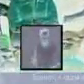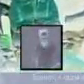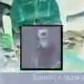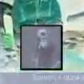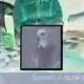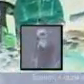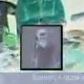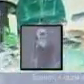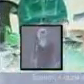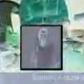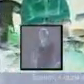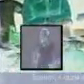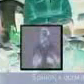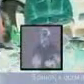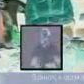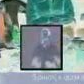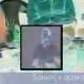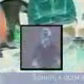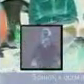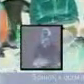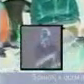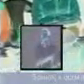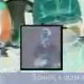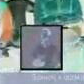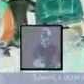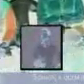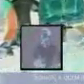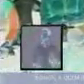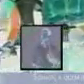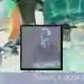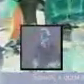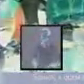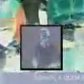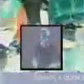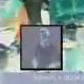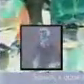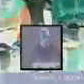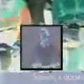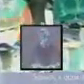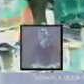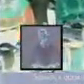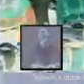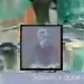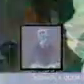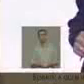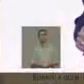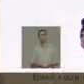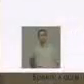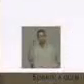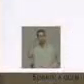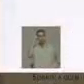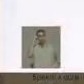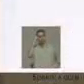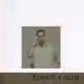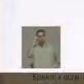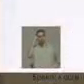espirituais, não. A vida não é tão espiritual assim. A gente precisa pensar um pouco mais a vida